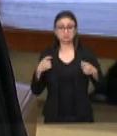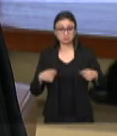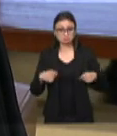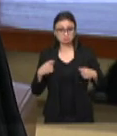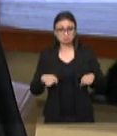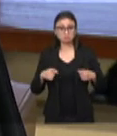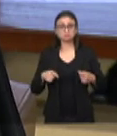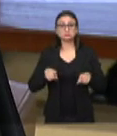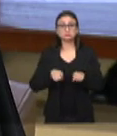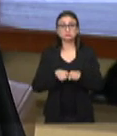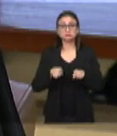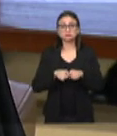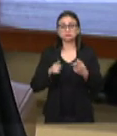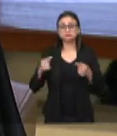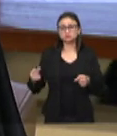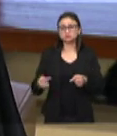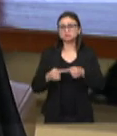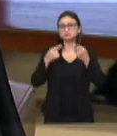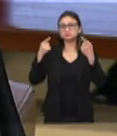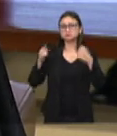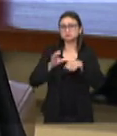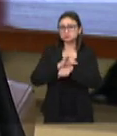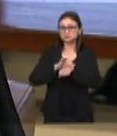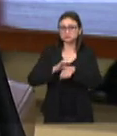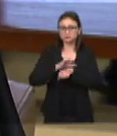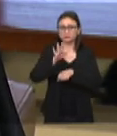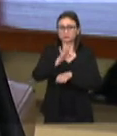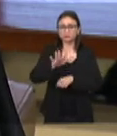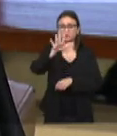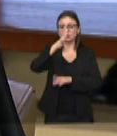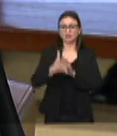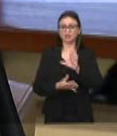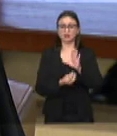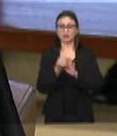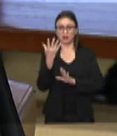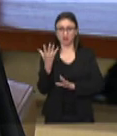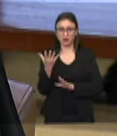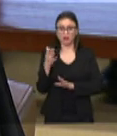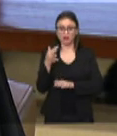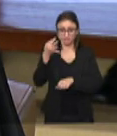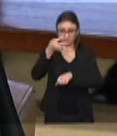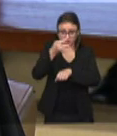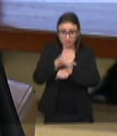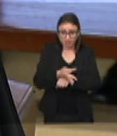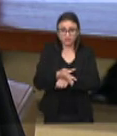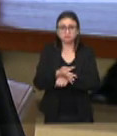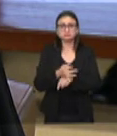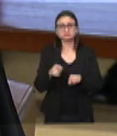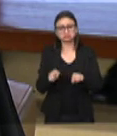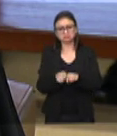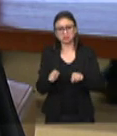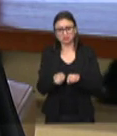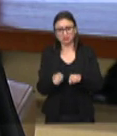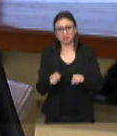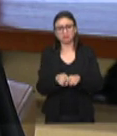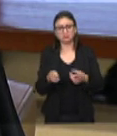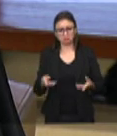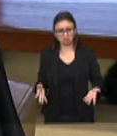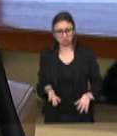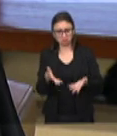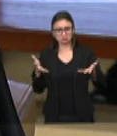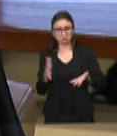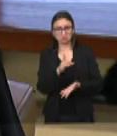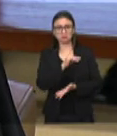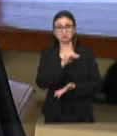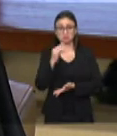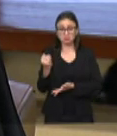da competência legislativa dos entes federativos para a criação de feriados contemple esses aspectos importantes do tema,